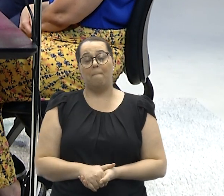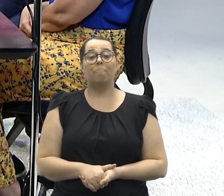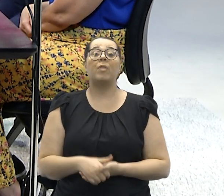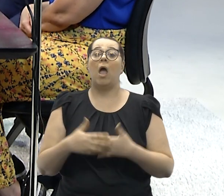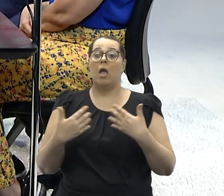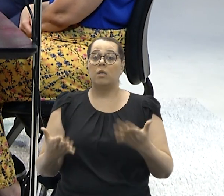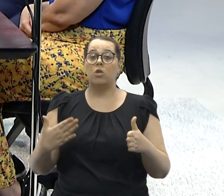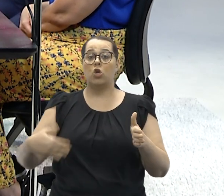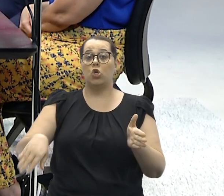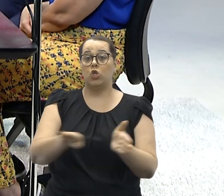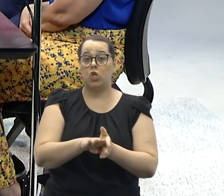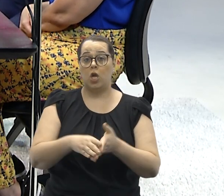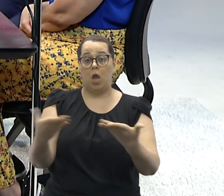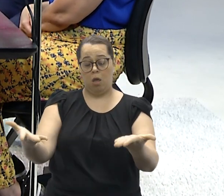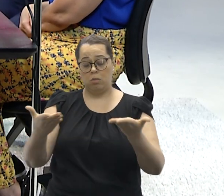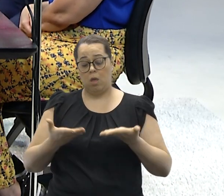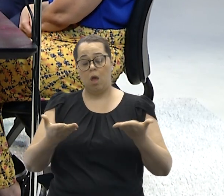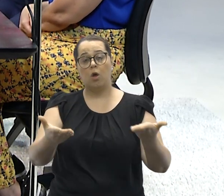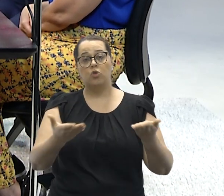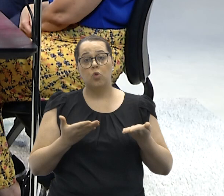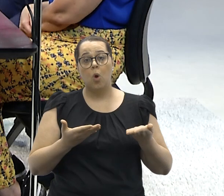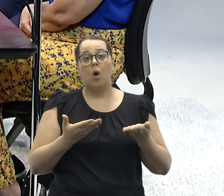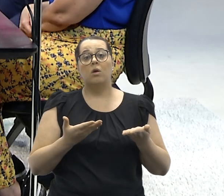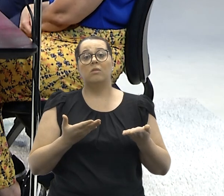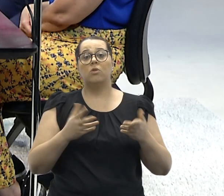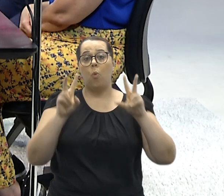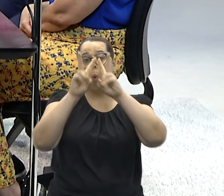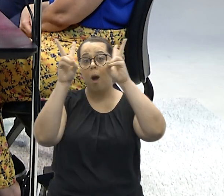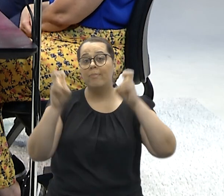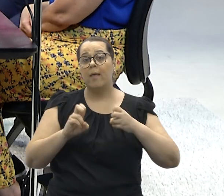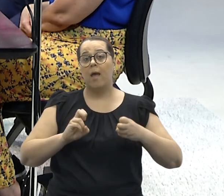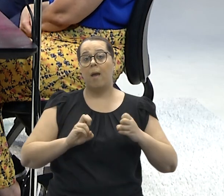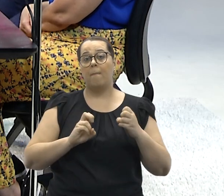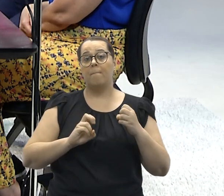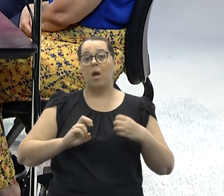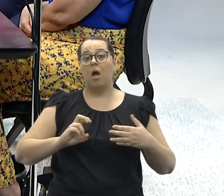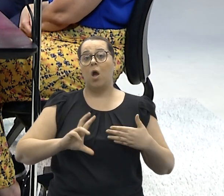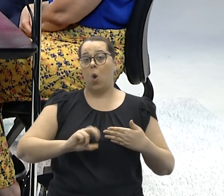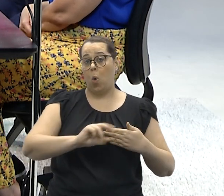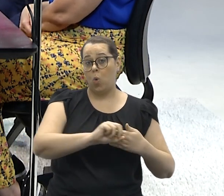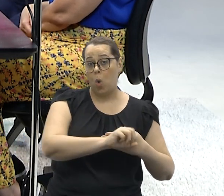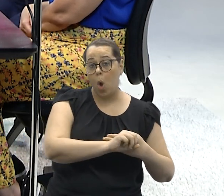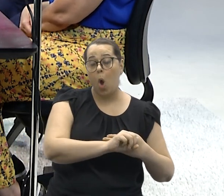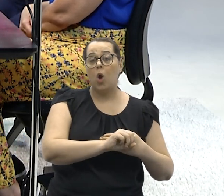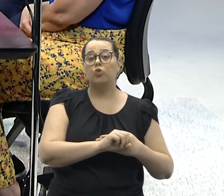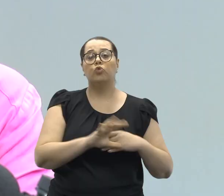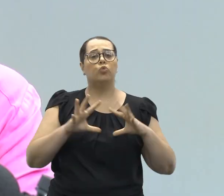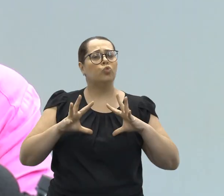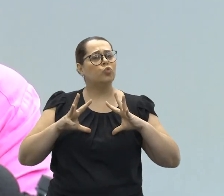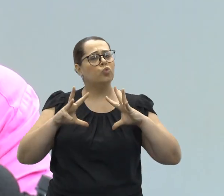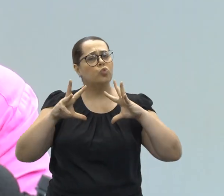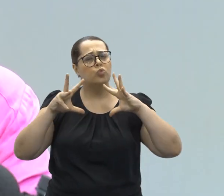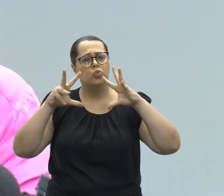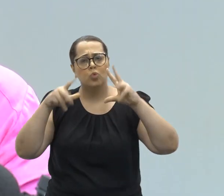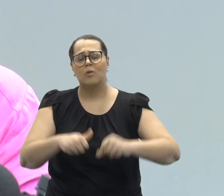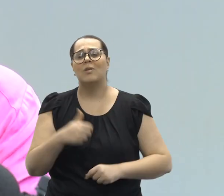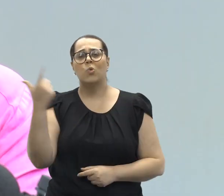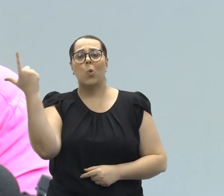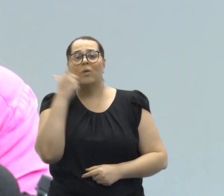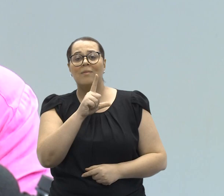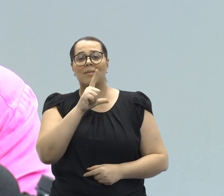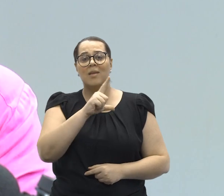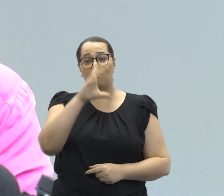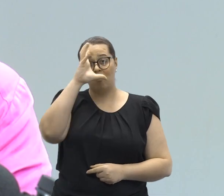demandas oncológicas que a gente faz a solicitação e a gente observa o prazo, todos eles têm sido resolvidos com sucesso, eles têm